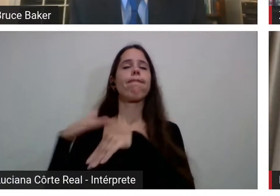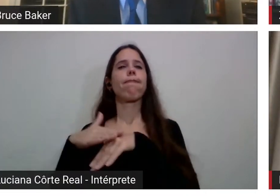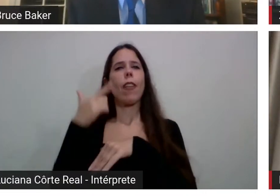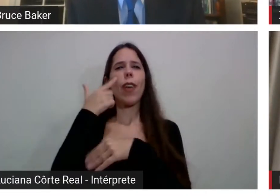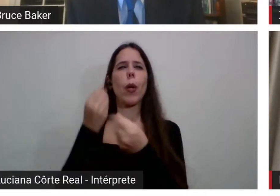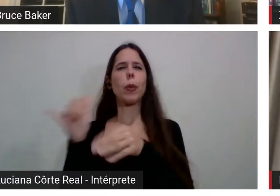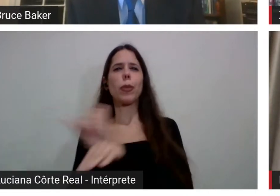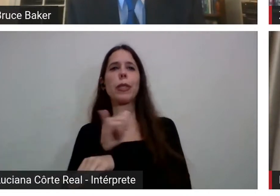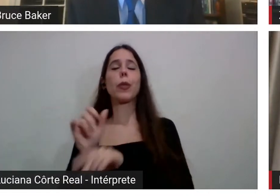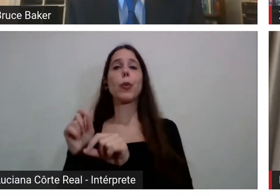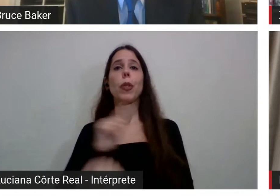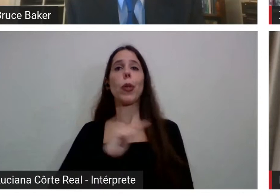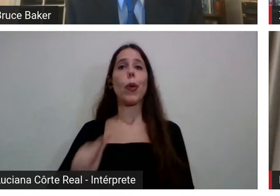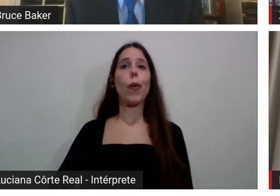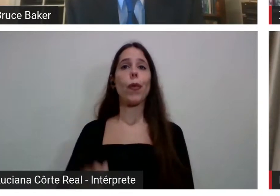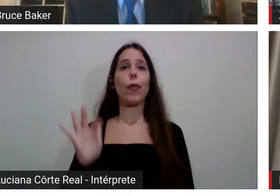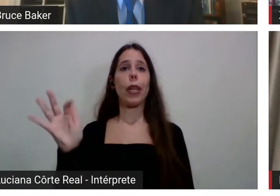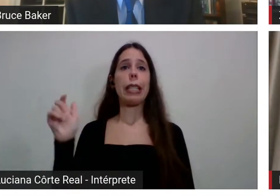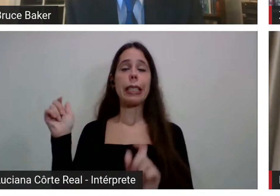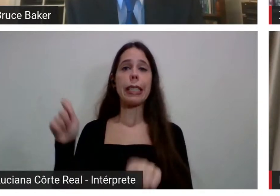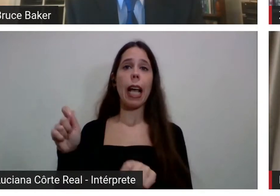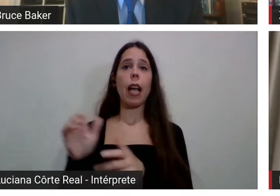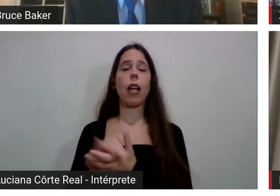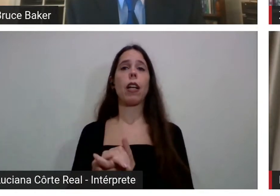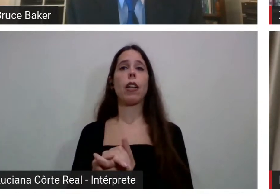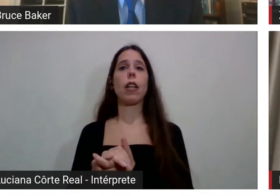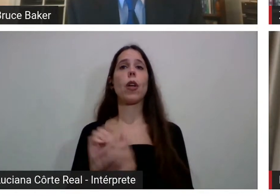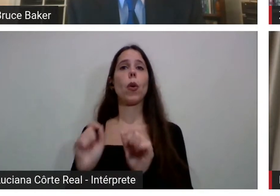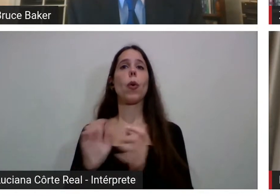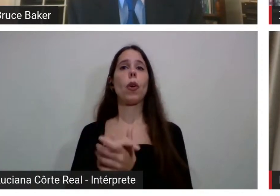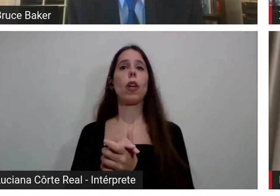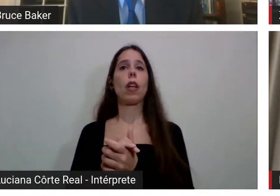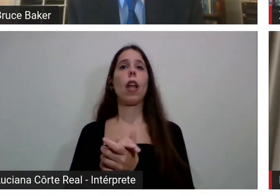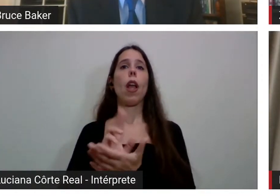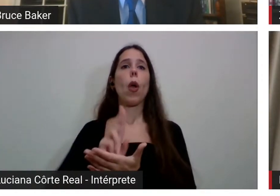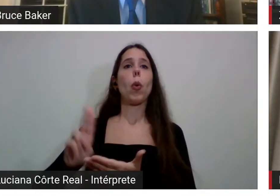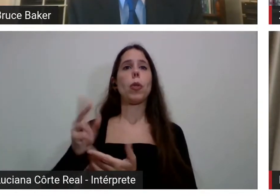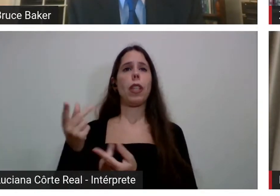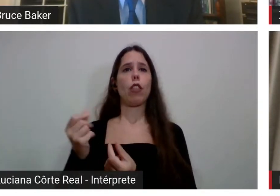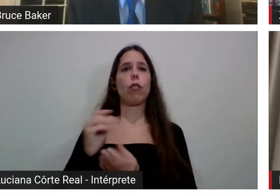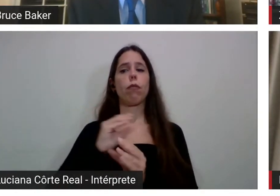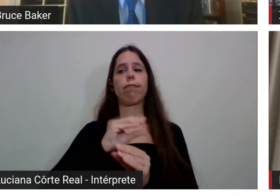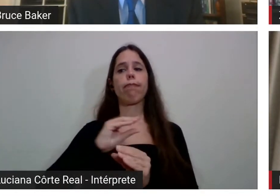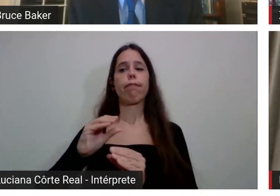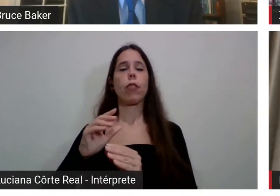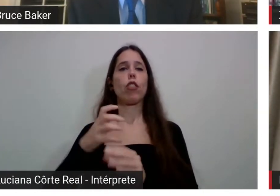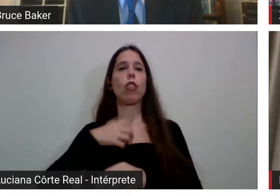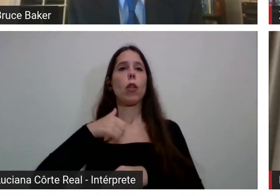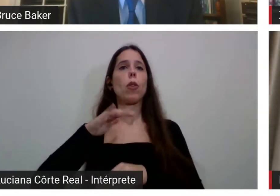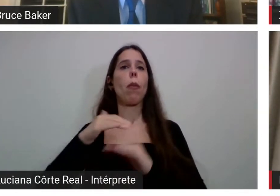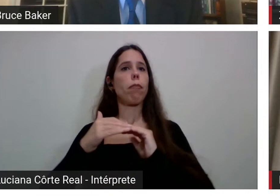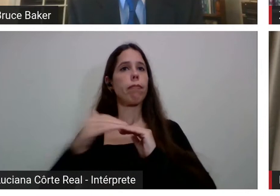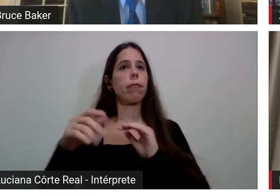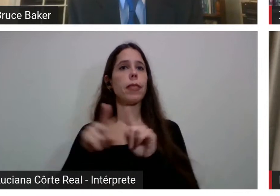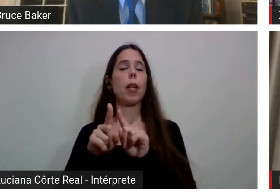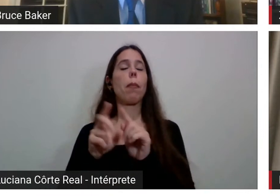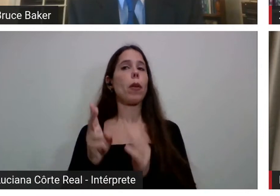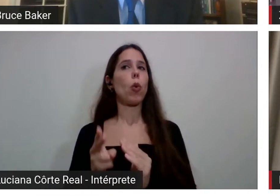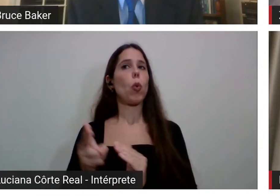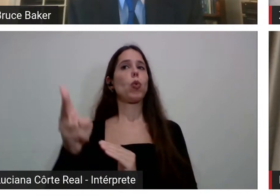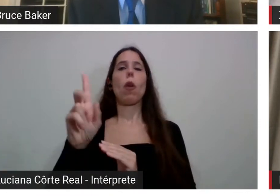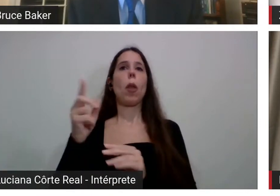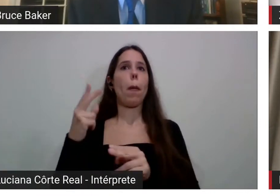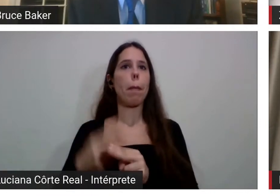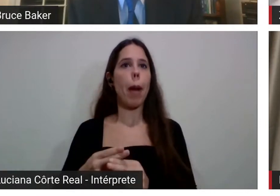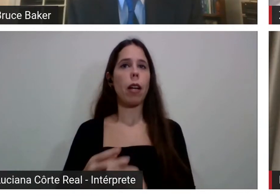manter, alocar esse dinheiro de forma mais regular e contínua. Né? Segunda pergunta.